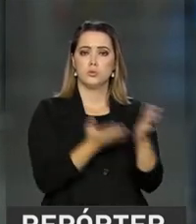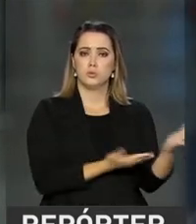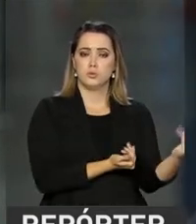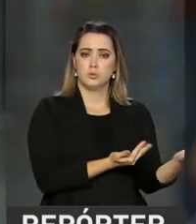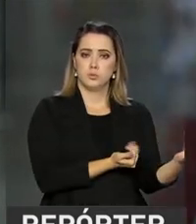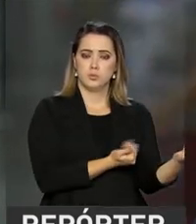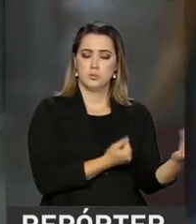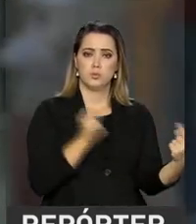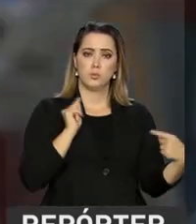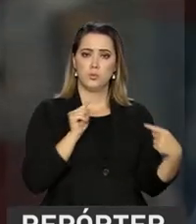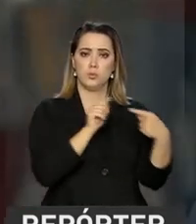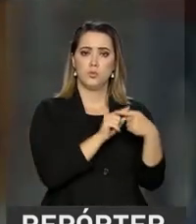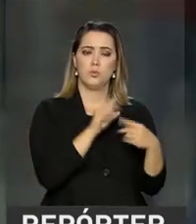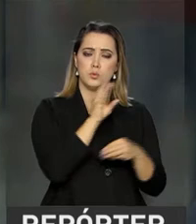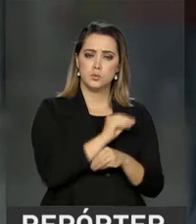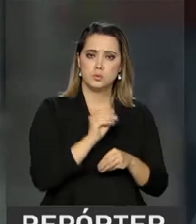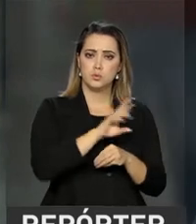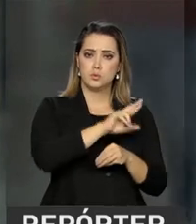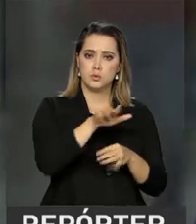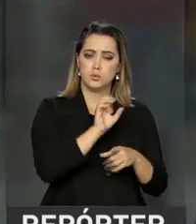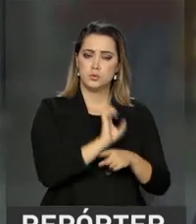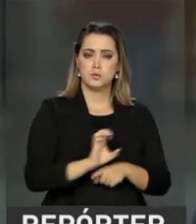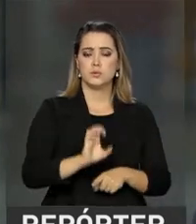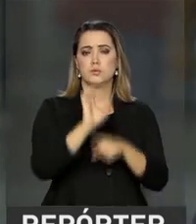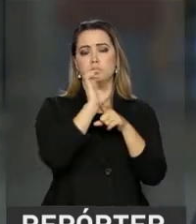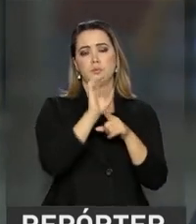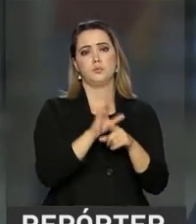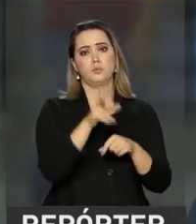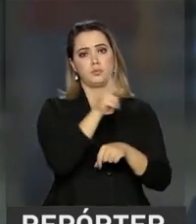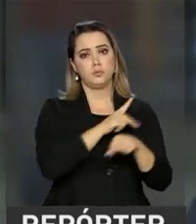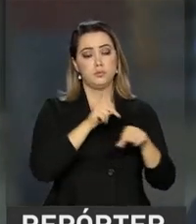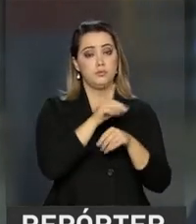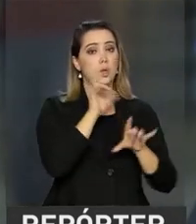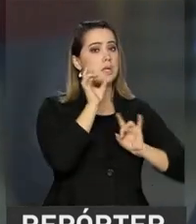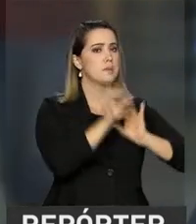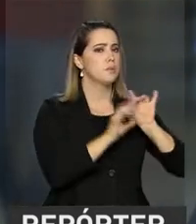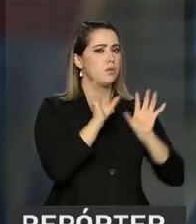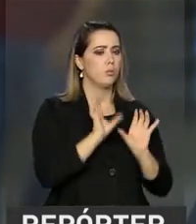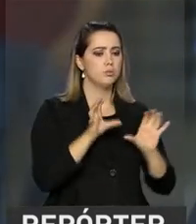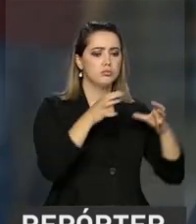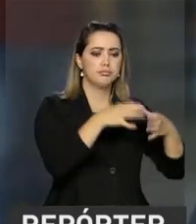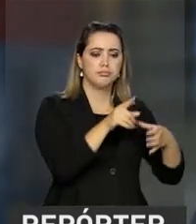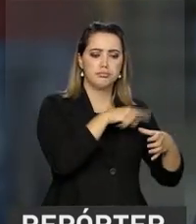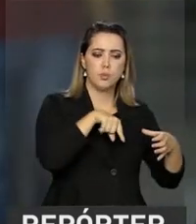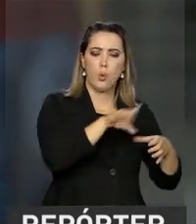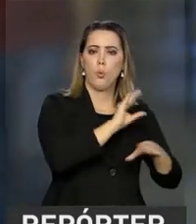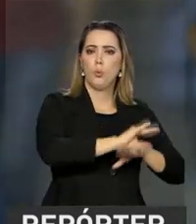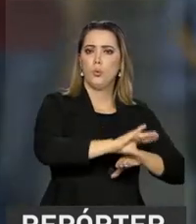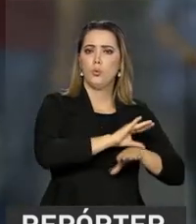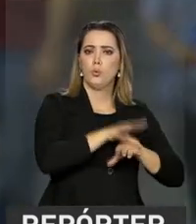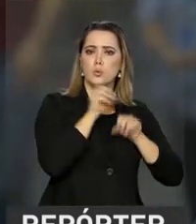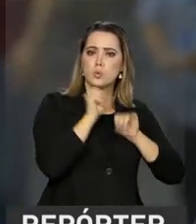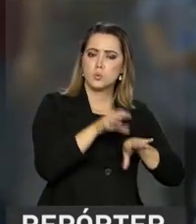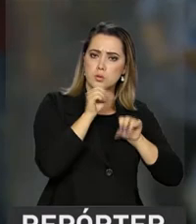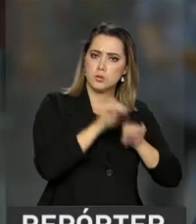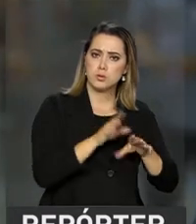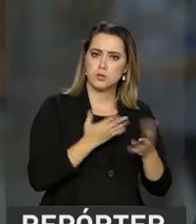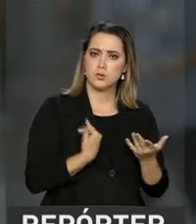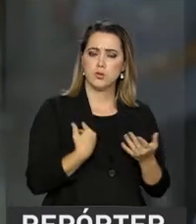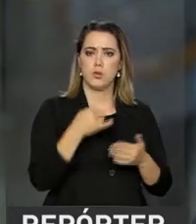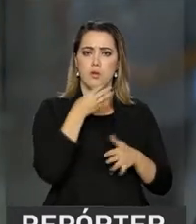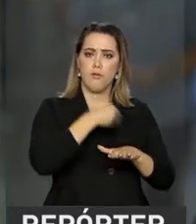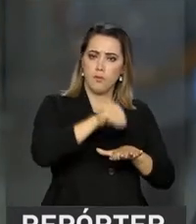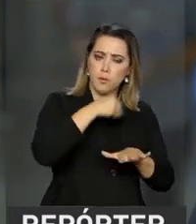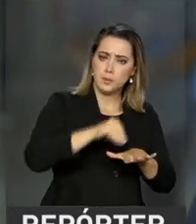às várias regiões do país com as suas especificidades concursos na central de